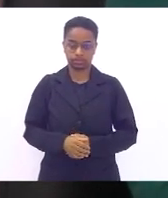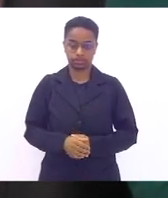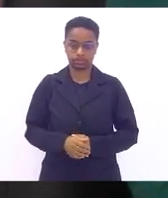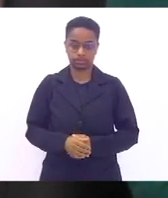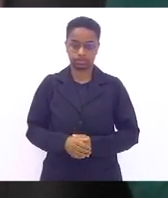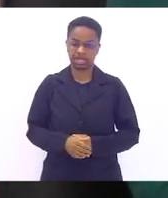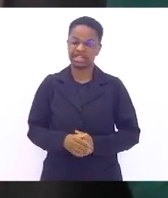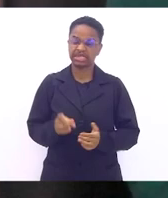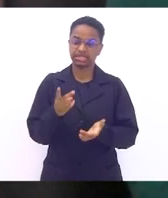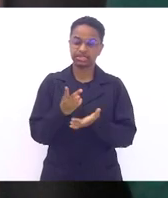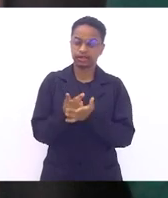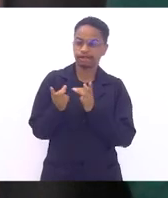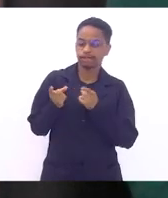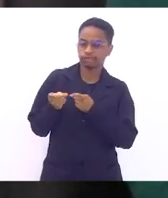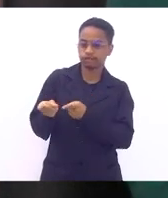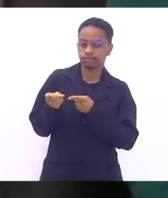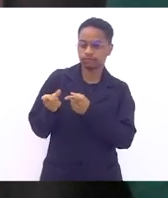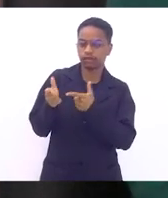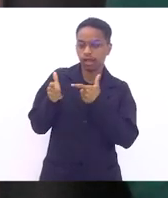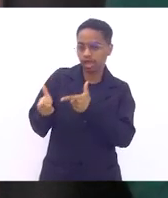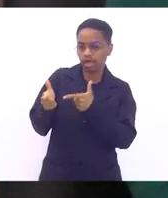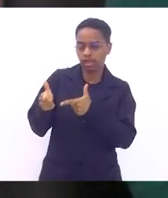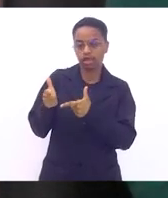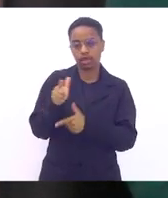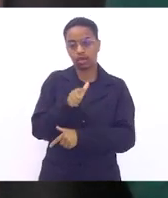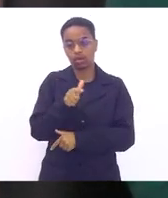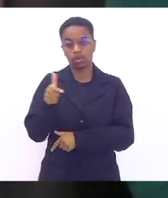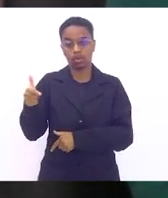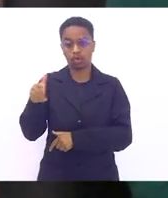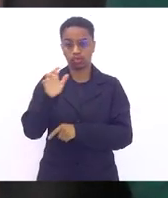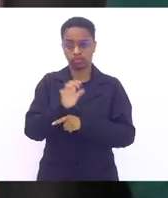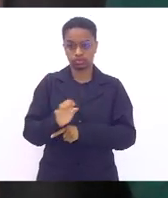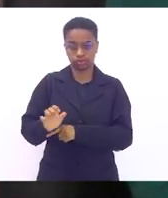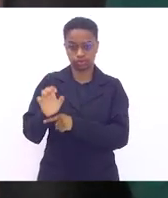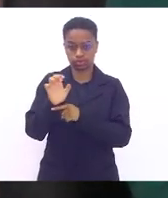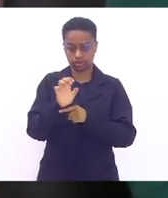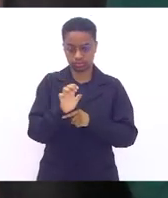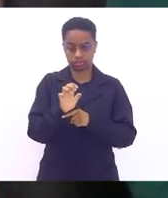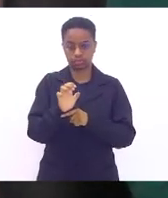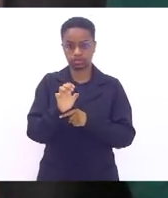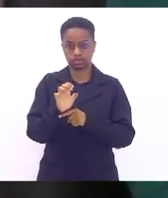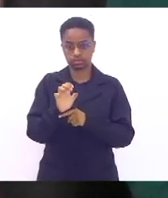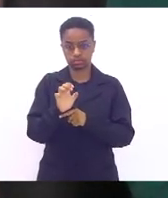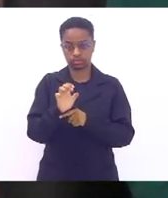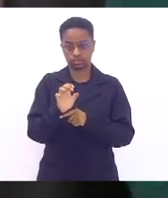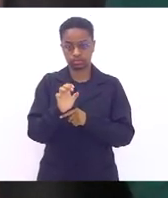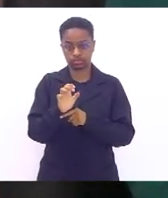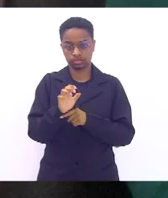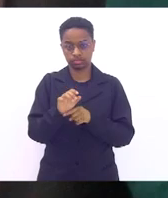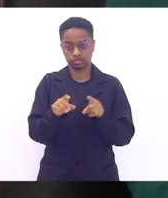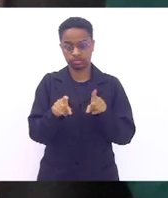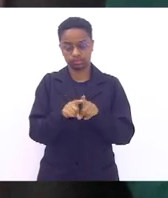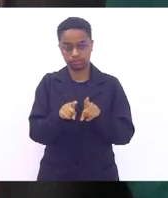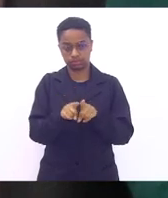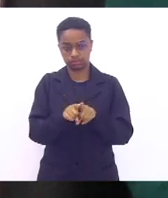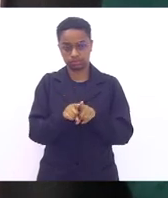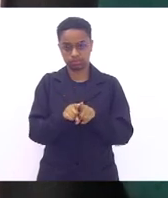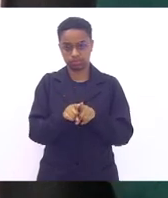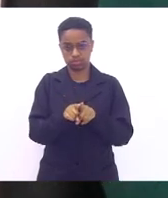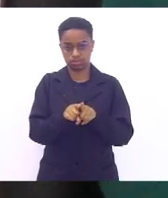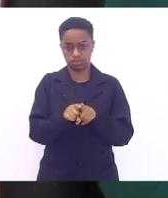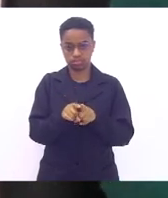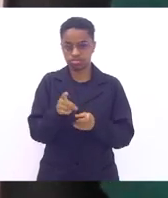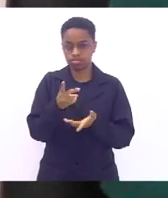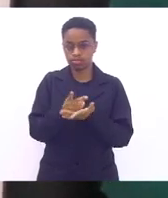motivo de chacota das outras unidades da federação, e colocado em dúvida